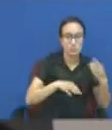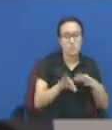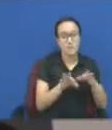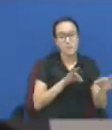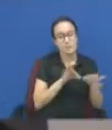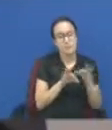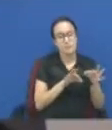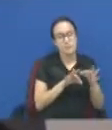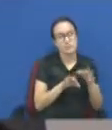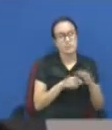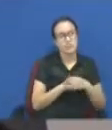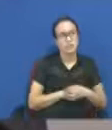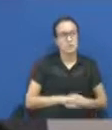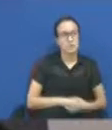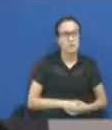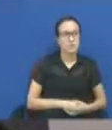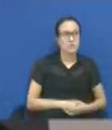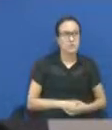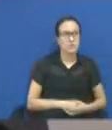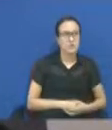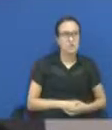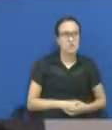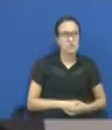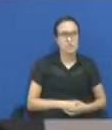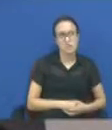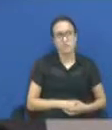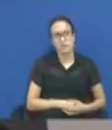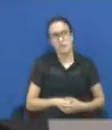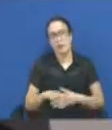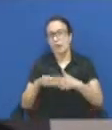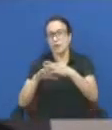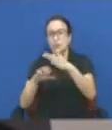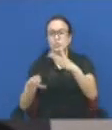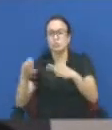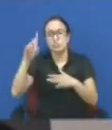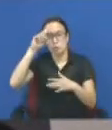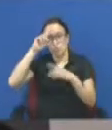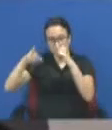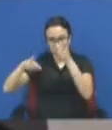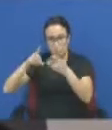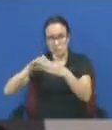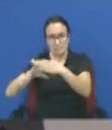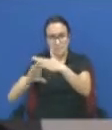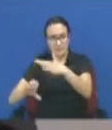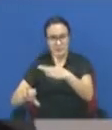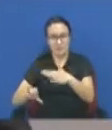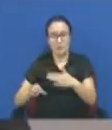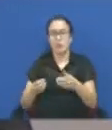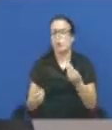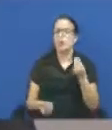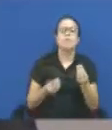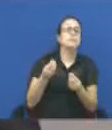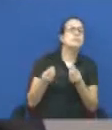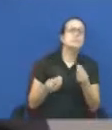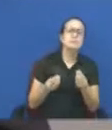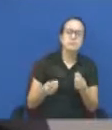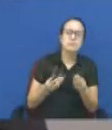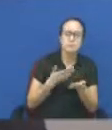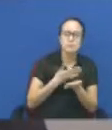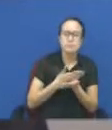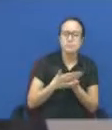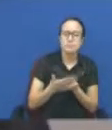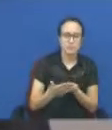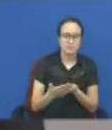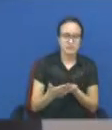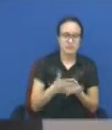possa ouvir dos empresários como é que é o processo produtivo, da onde que ele nasce até o